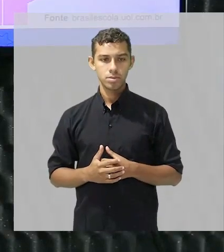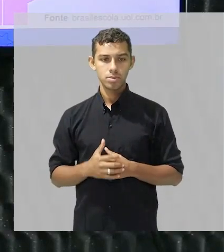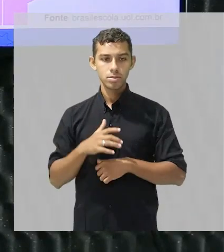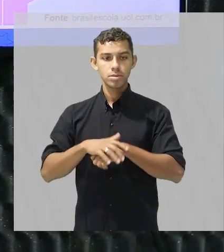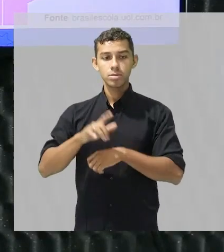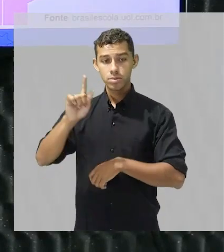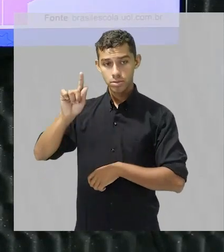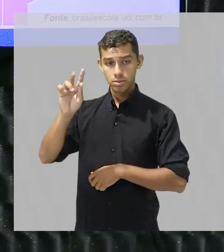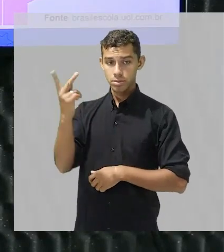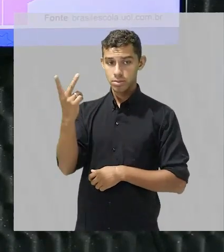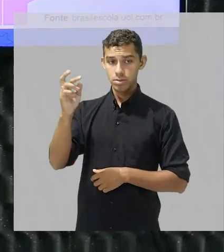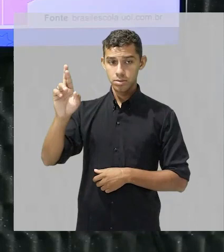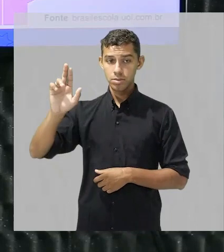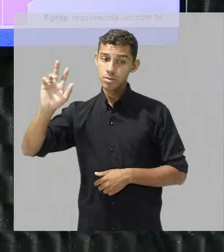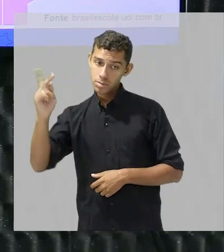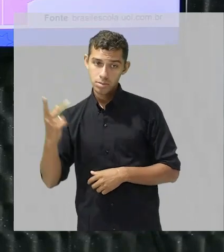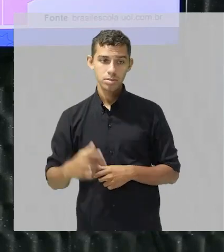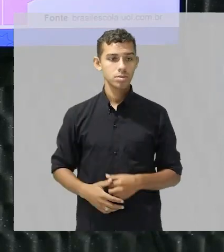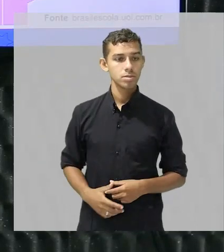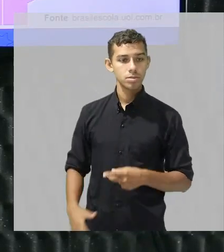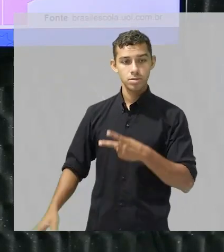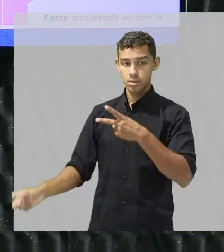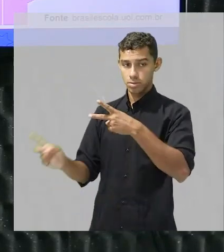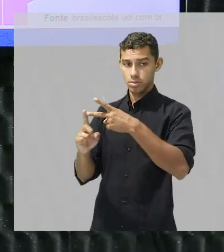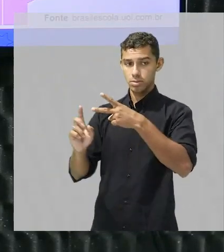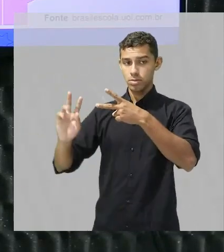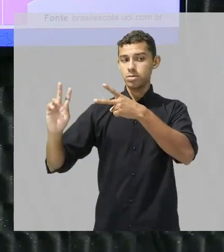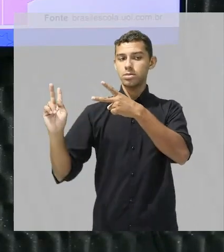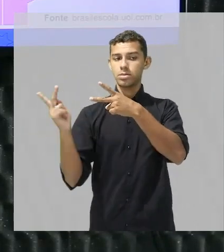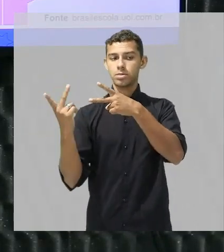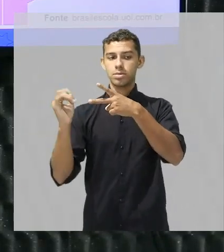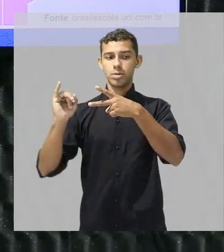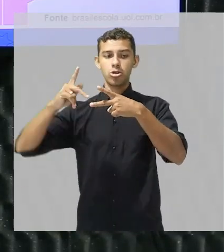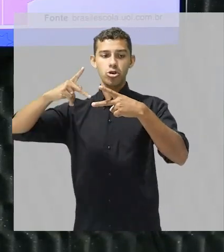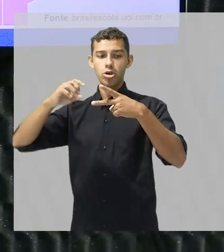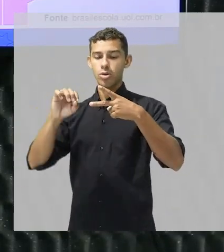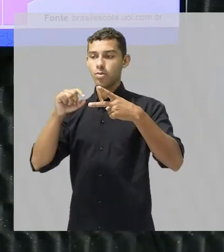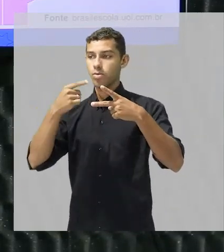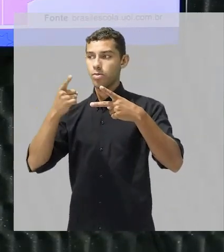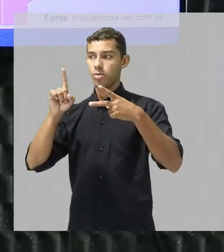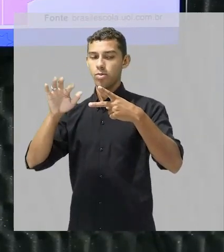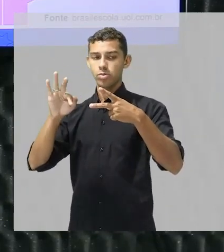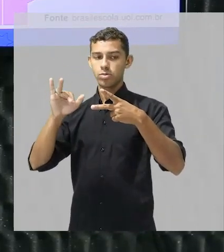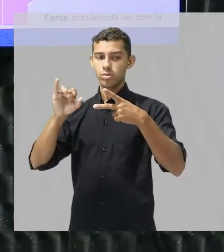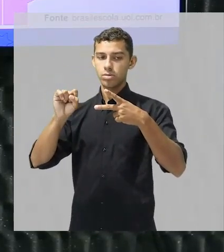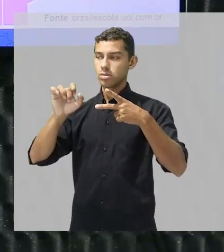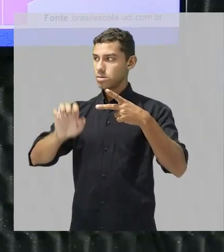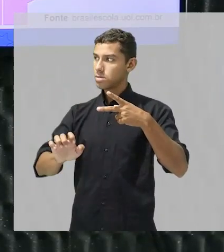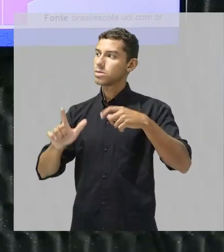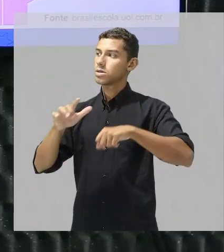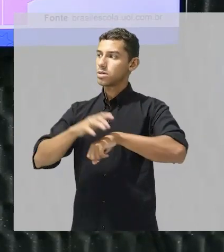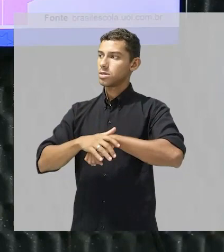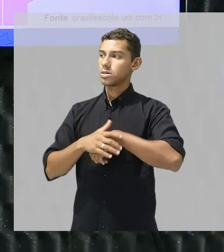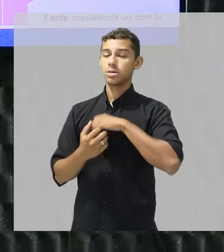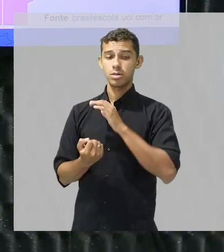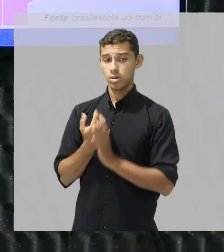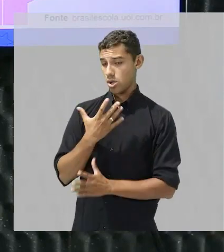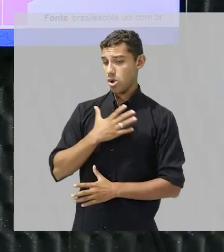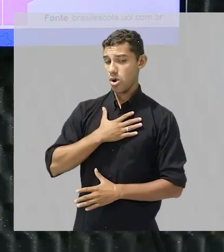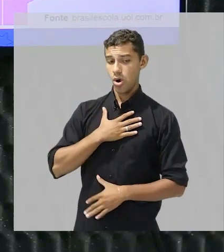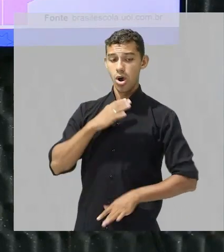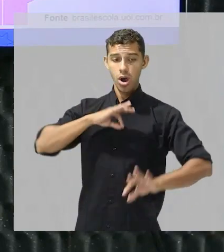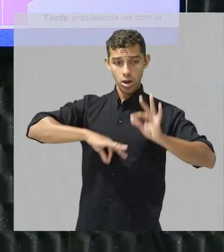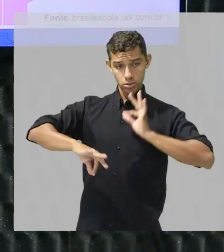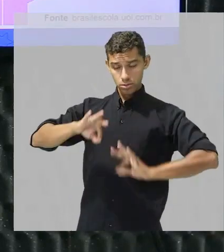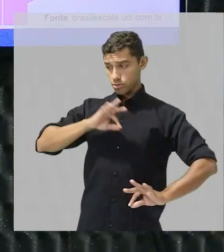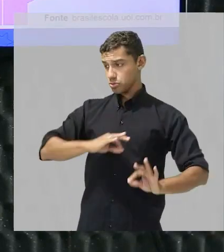ocitocina. Nós temos aqui a hipófise, que fica logo abaixo, tá? Na base do cérebro, ela vai produzir hormônios